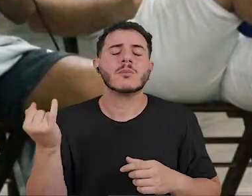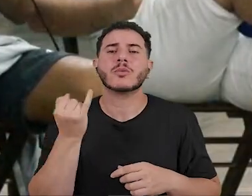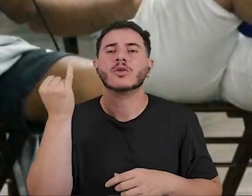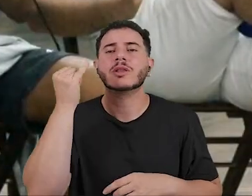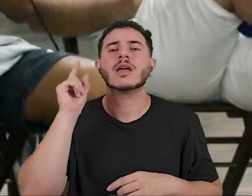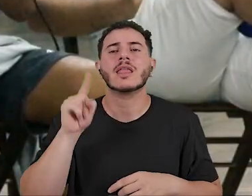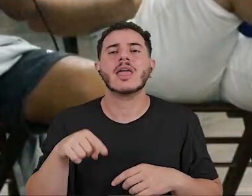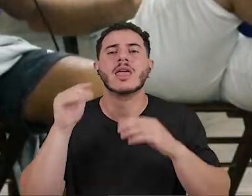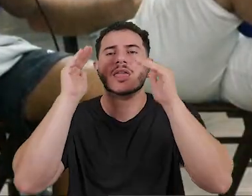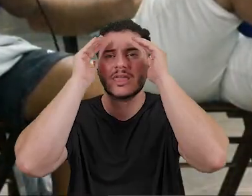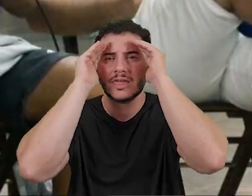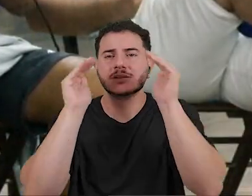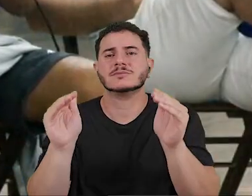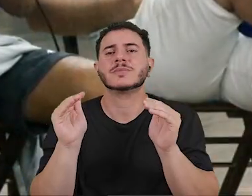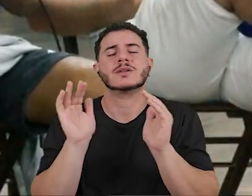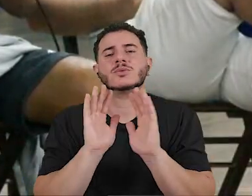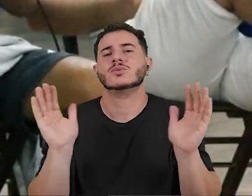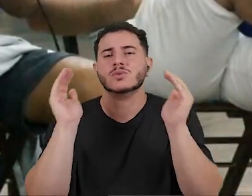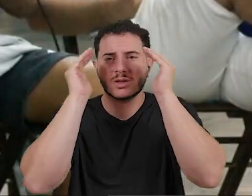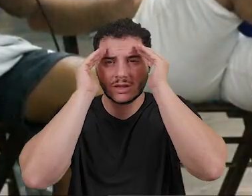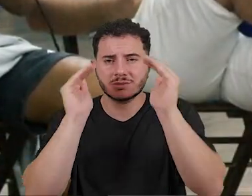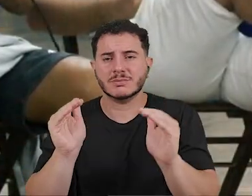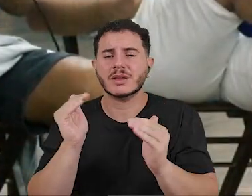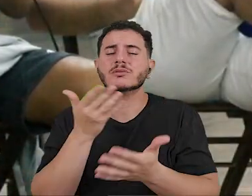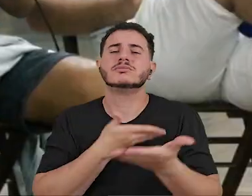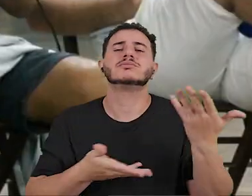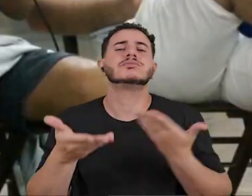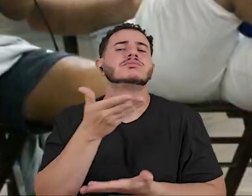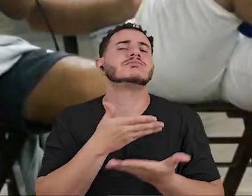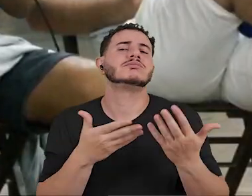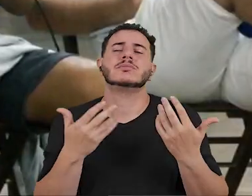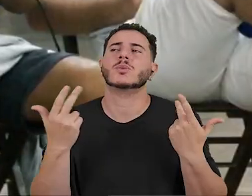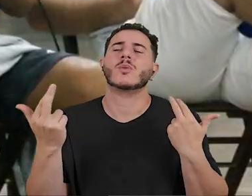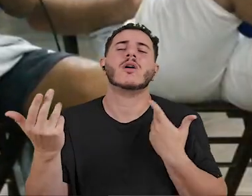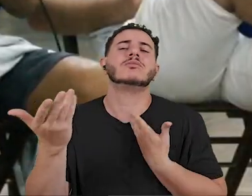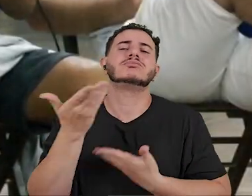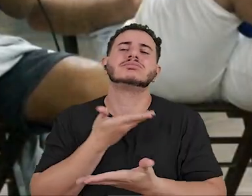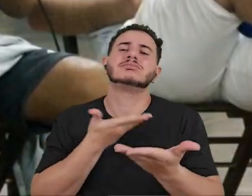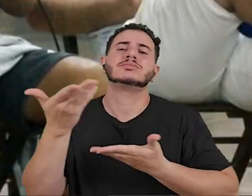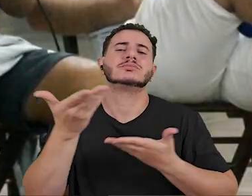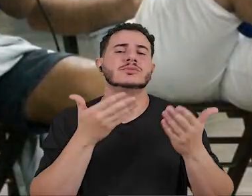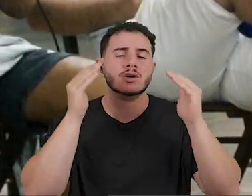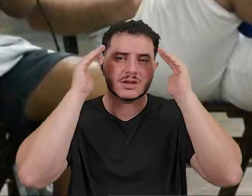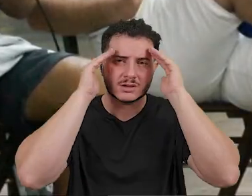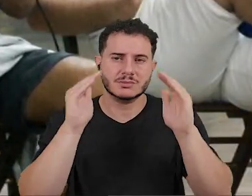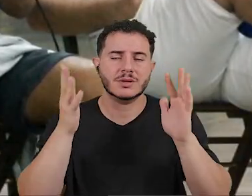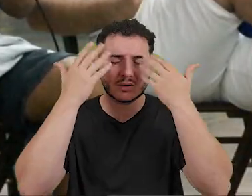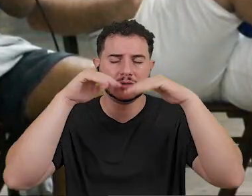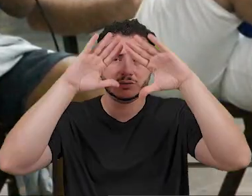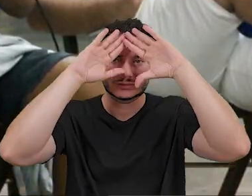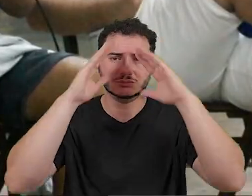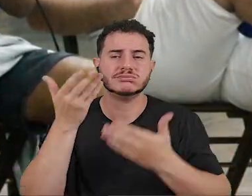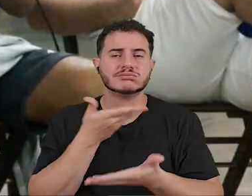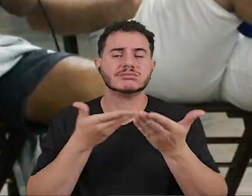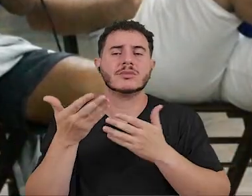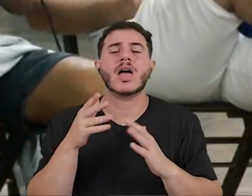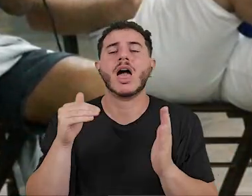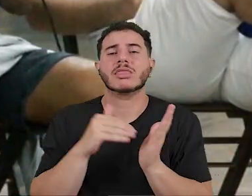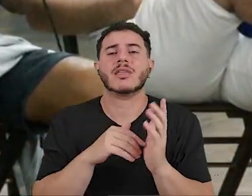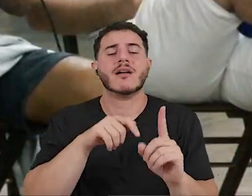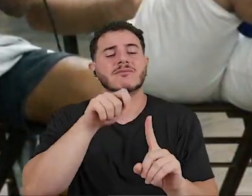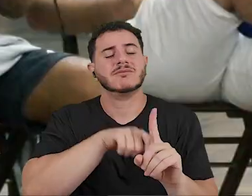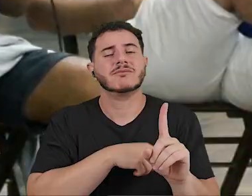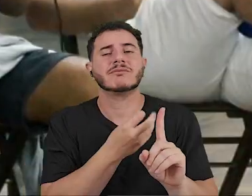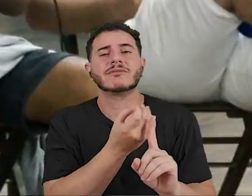orixá. É retribuído pelo orixá. Até uma vela para você acender, tem que fazer com respeito. Tem que fazer com